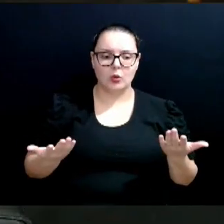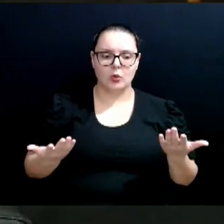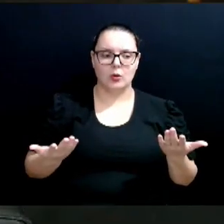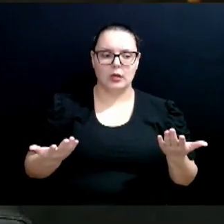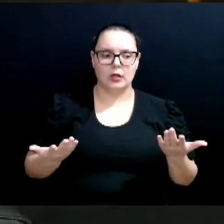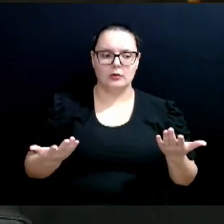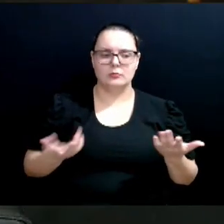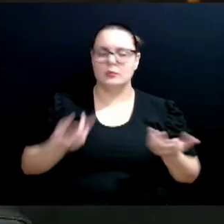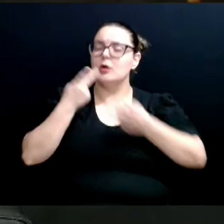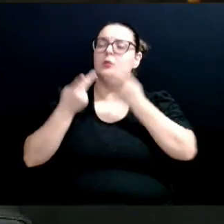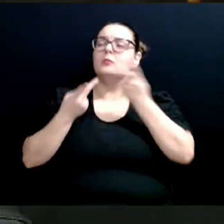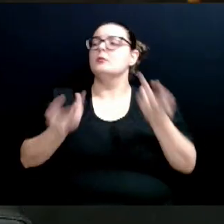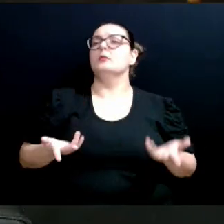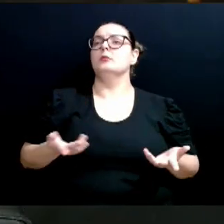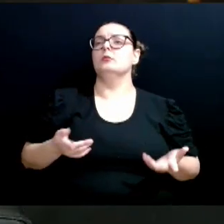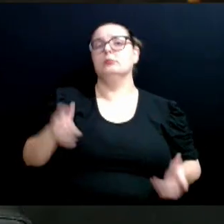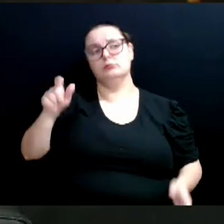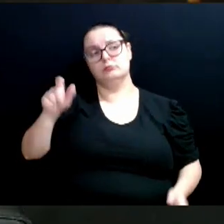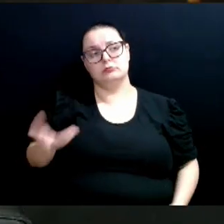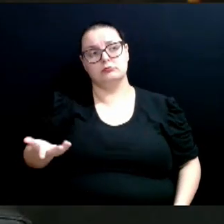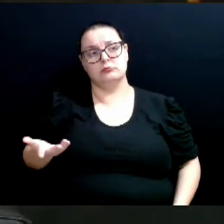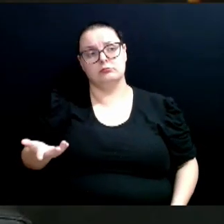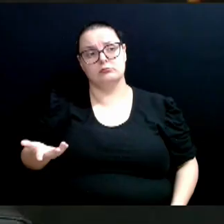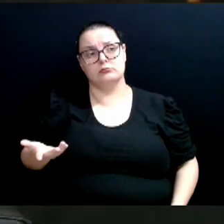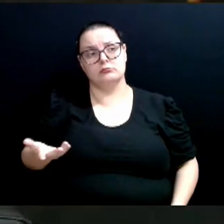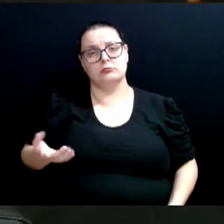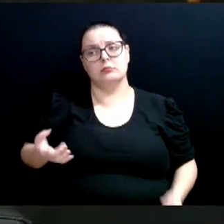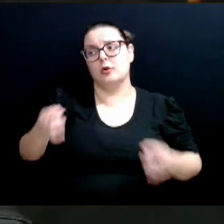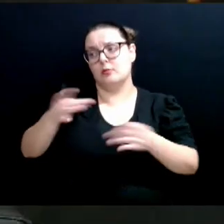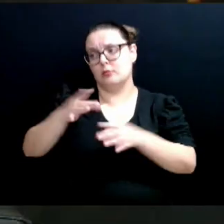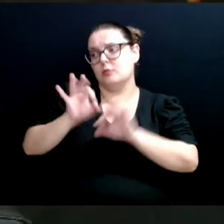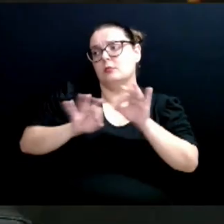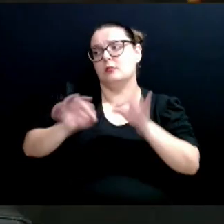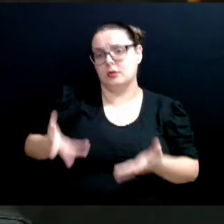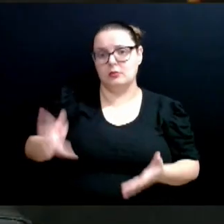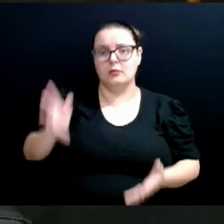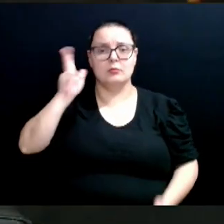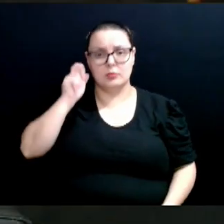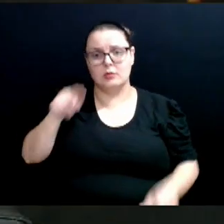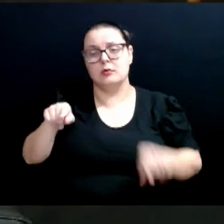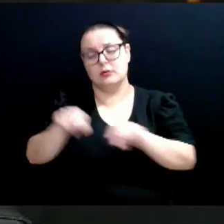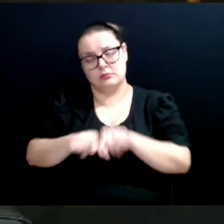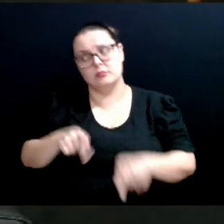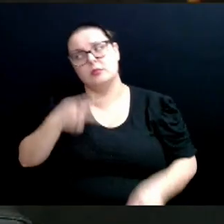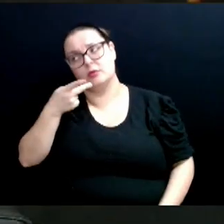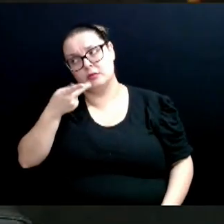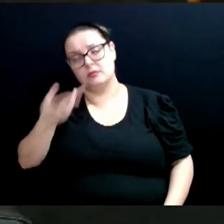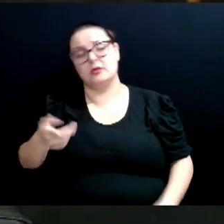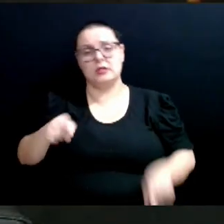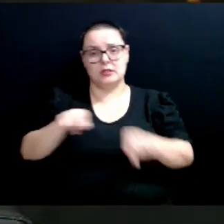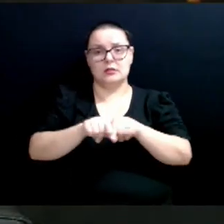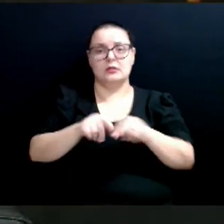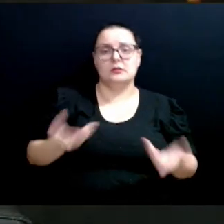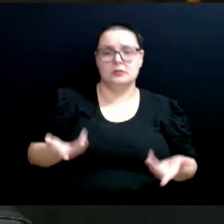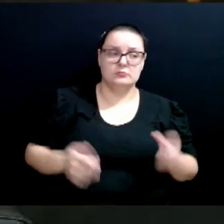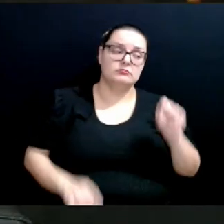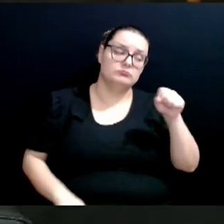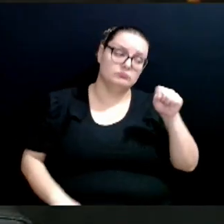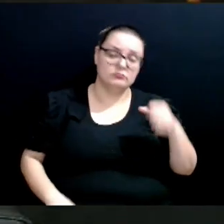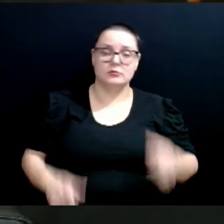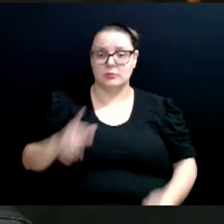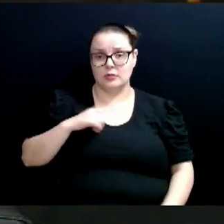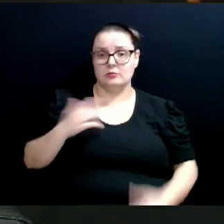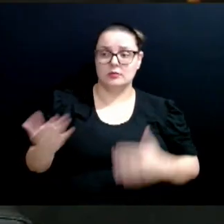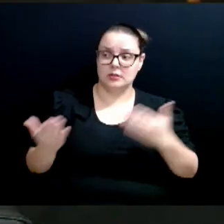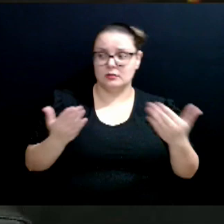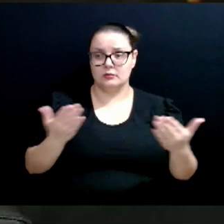para alguém que esteja pronto e preparado para ouvir o que estamos verbalizando também, né? Então tem aí os dois lados da